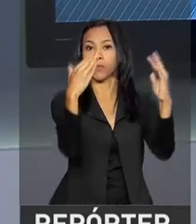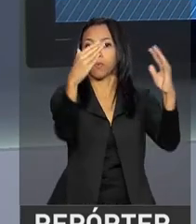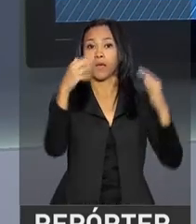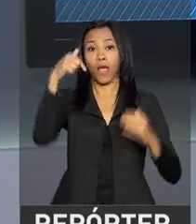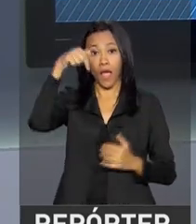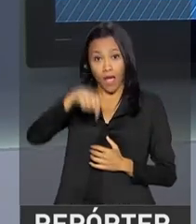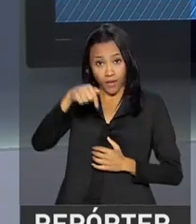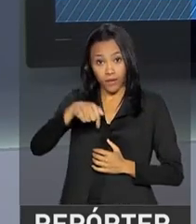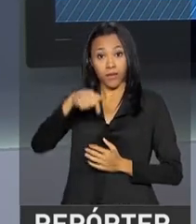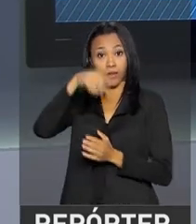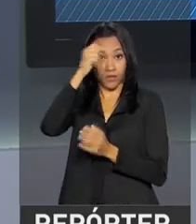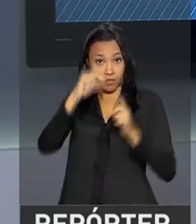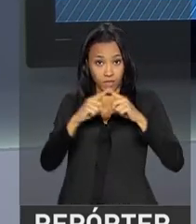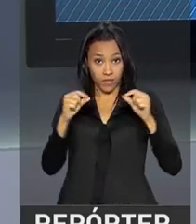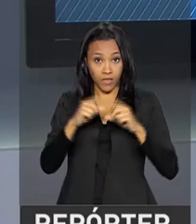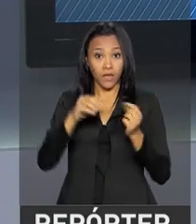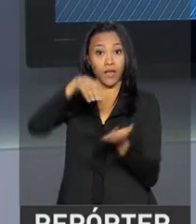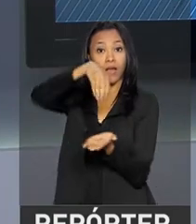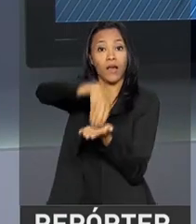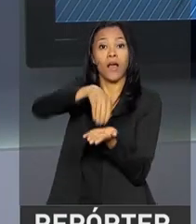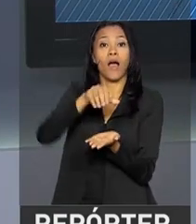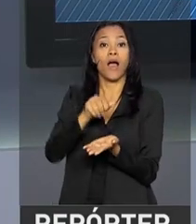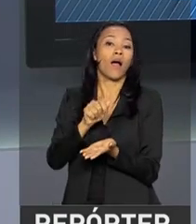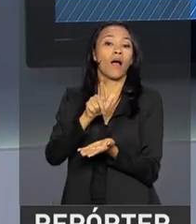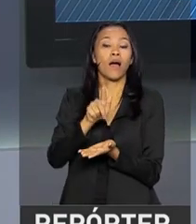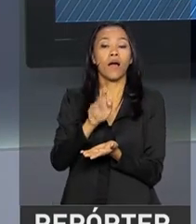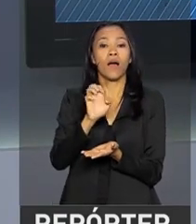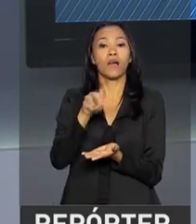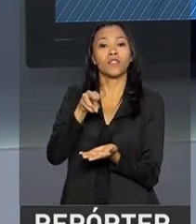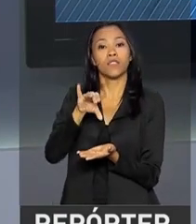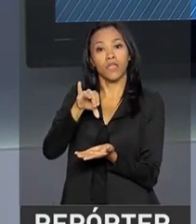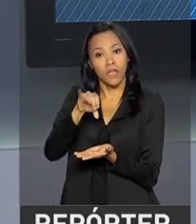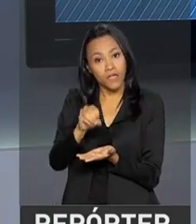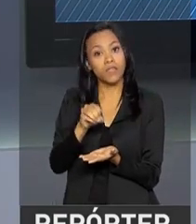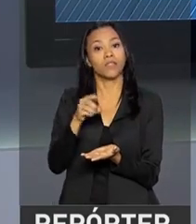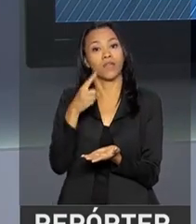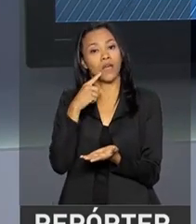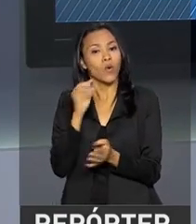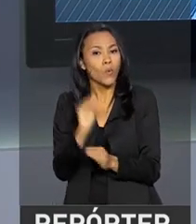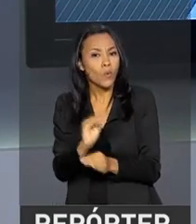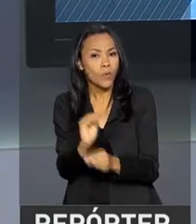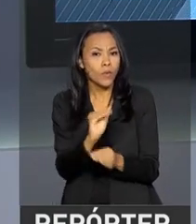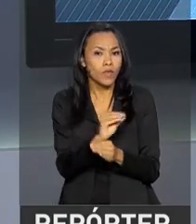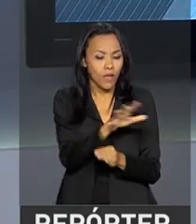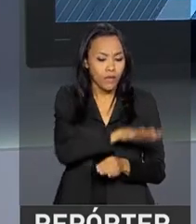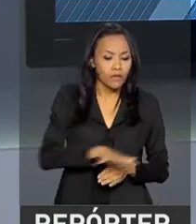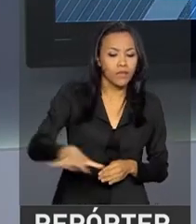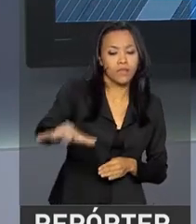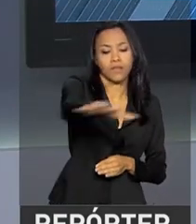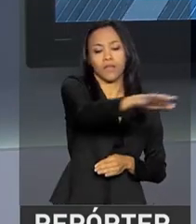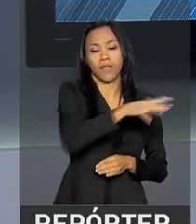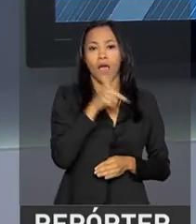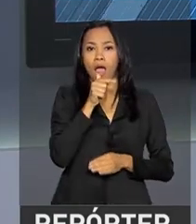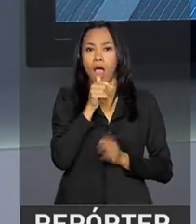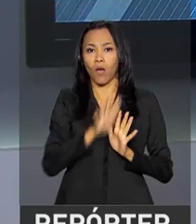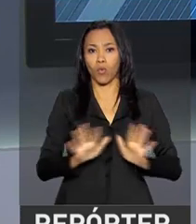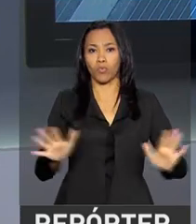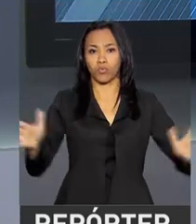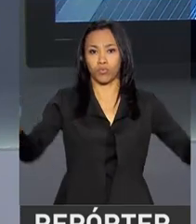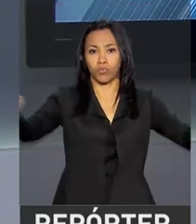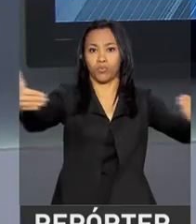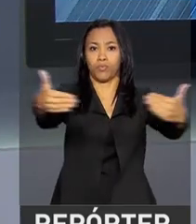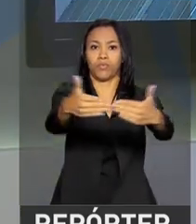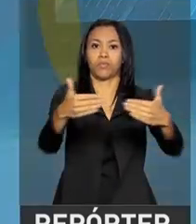organizou um mutirão para replantio de espécies nativas na orla do reservatório do descoberto que abastece a capital do